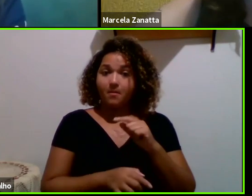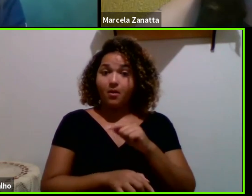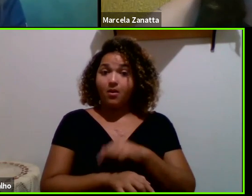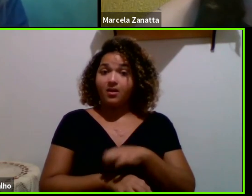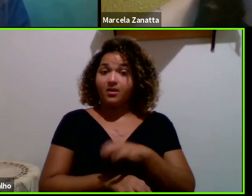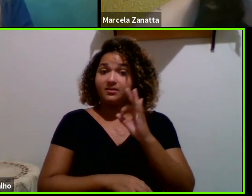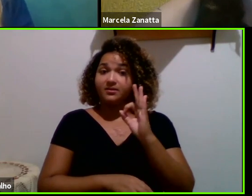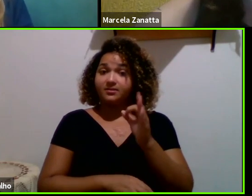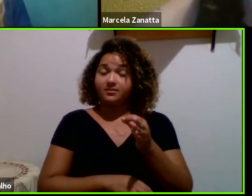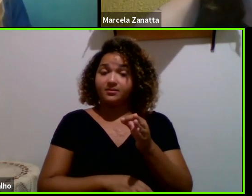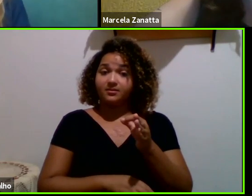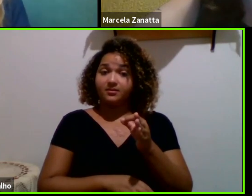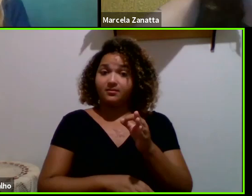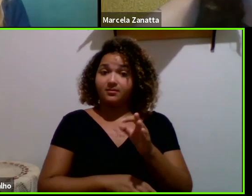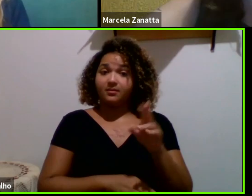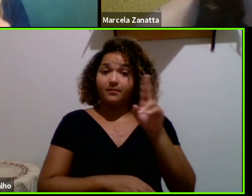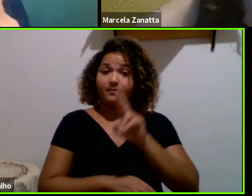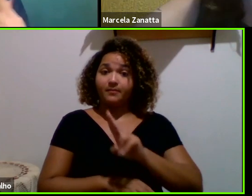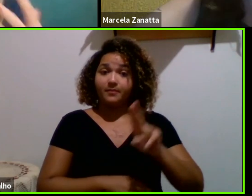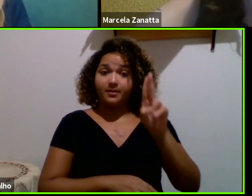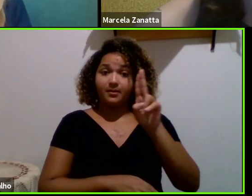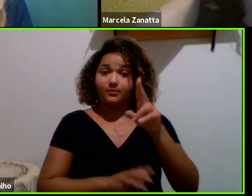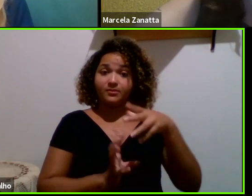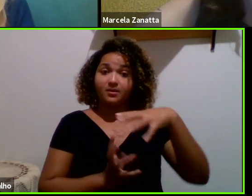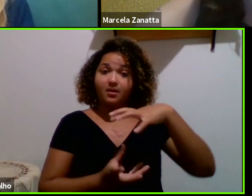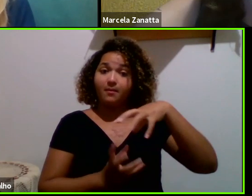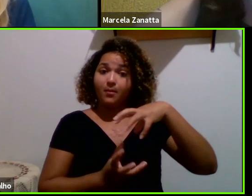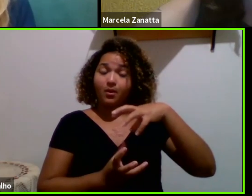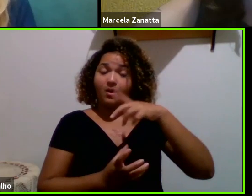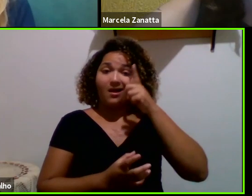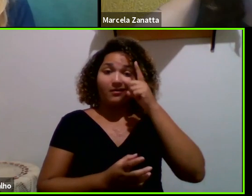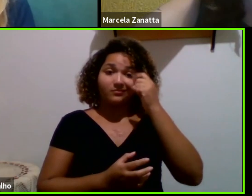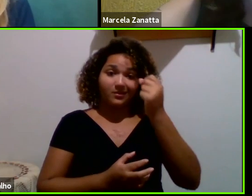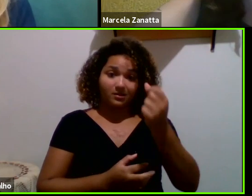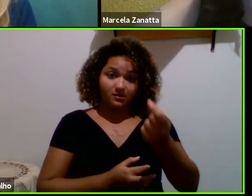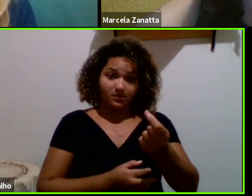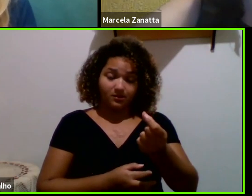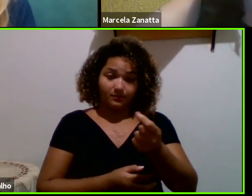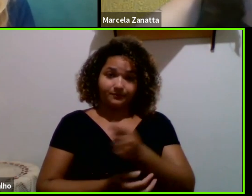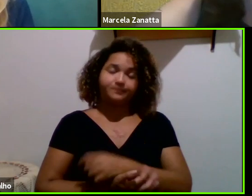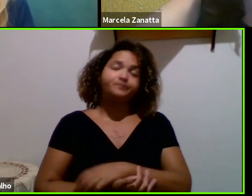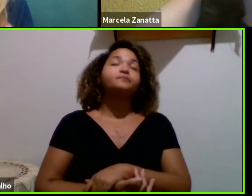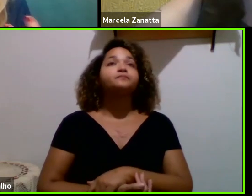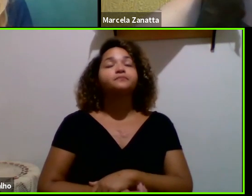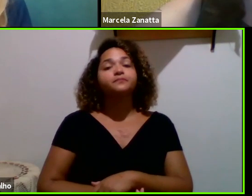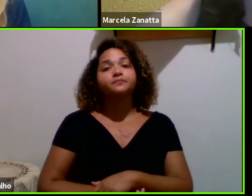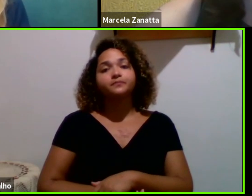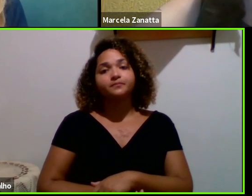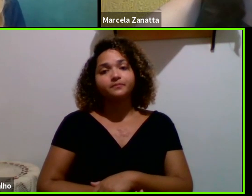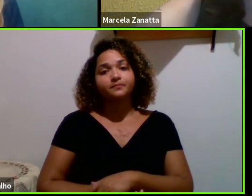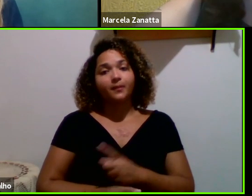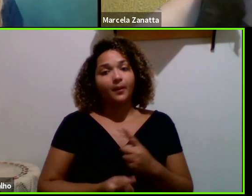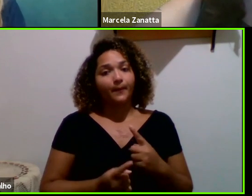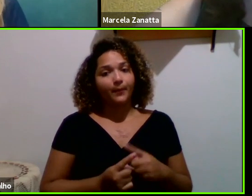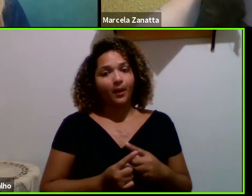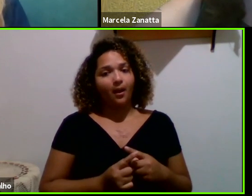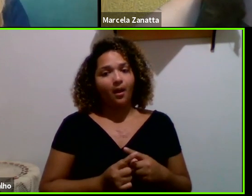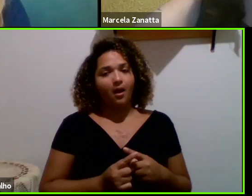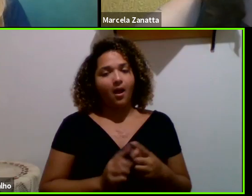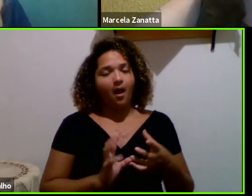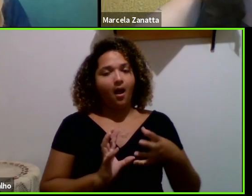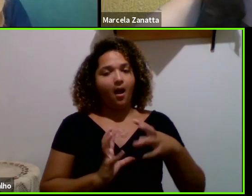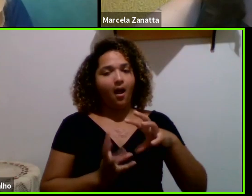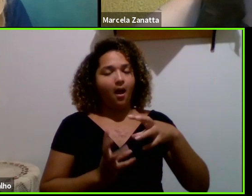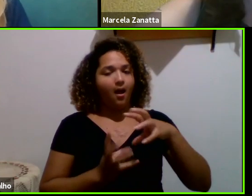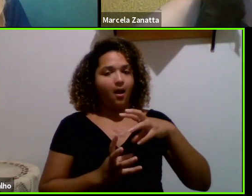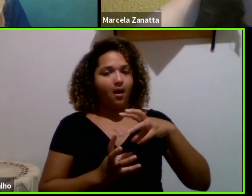na condução do trabalho de parto. Eu peço atenção para isso, porque a bola, ela permite uma